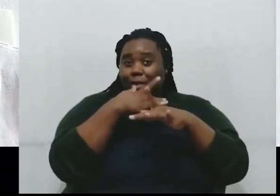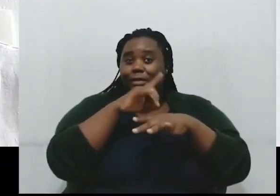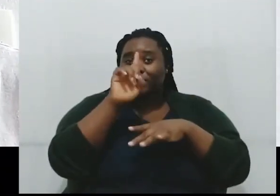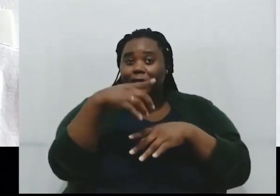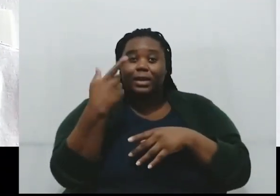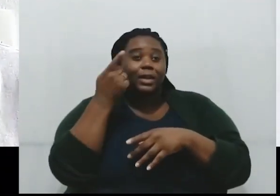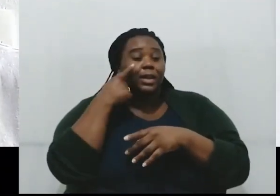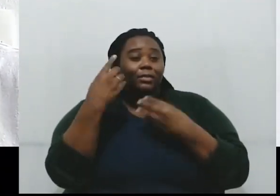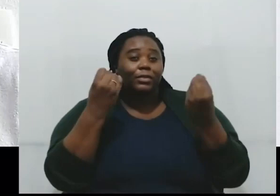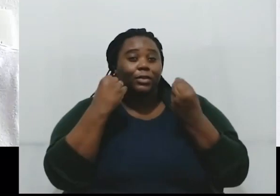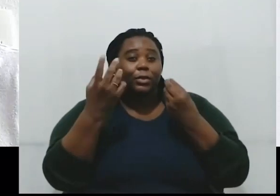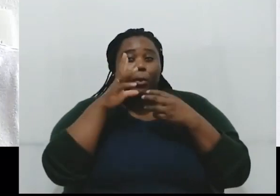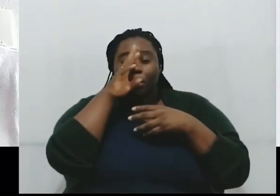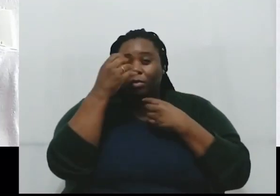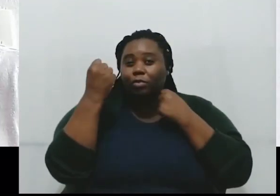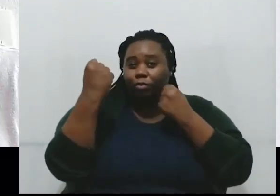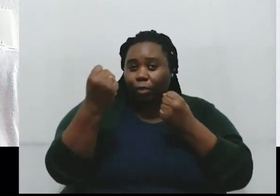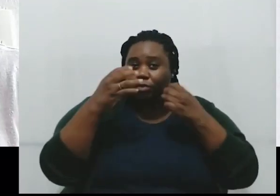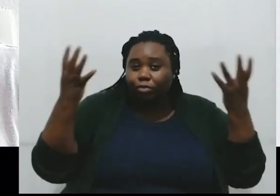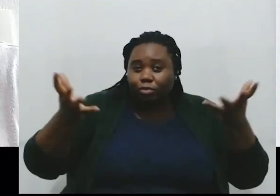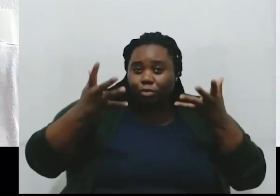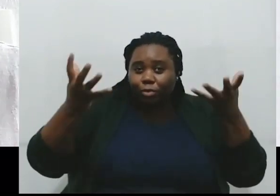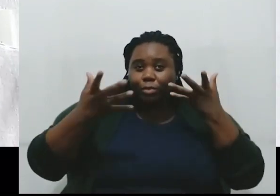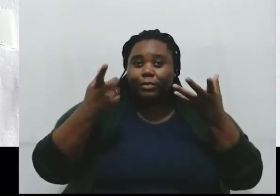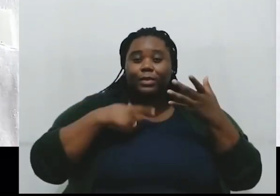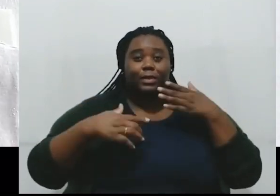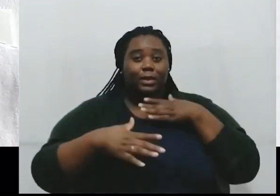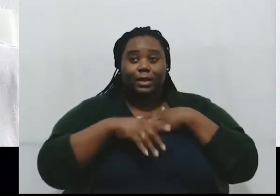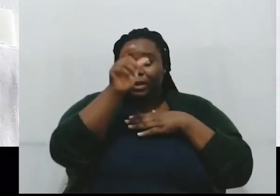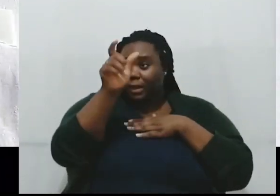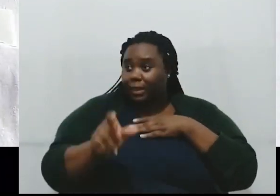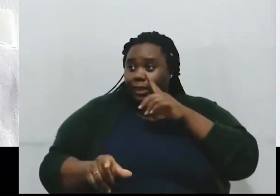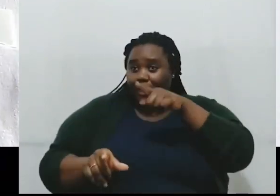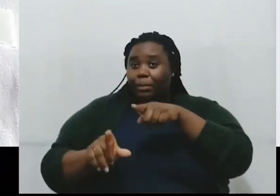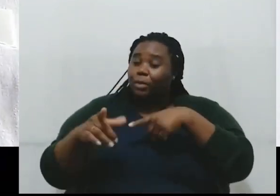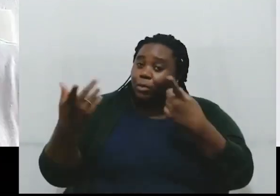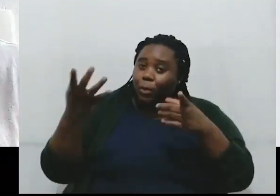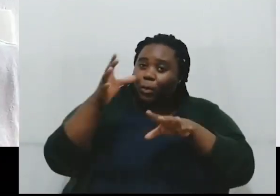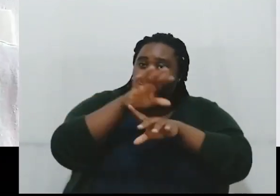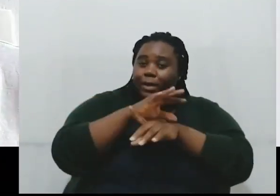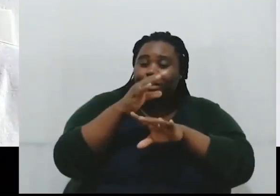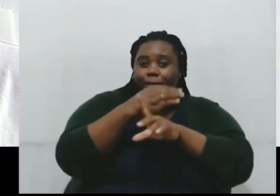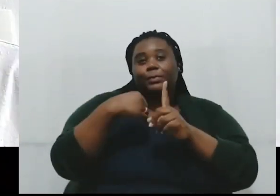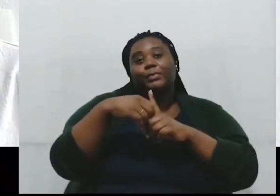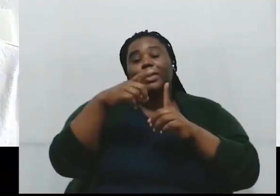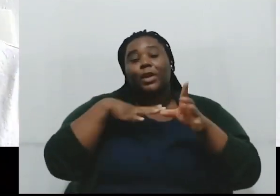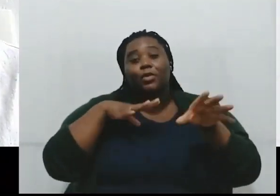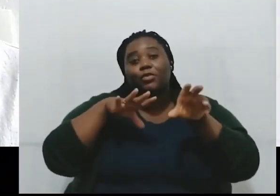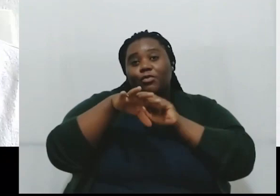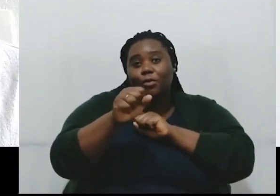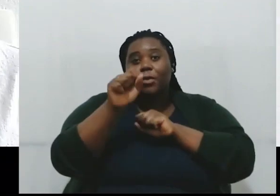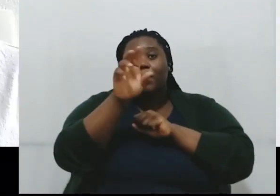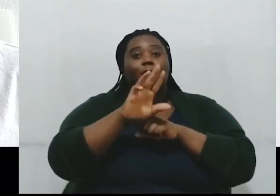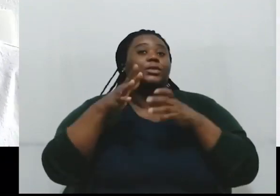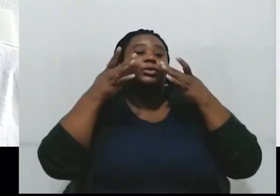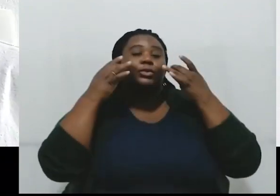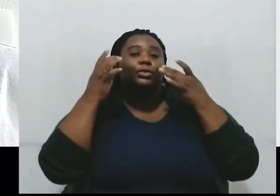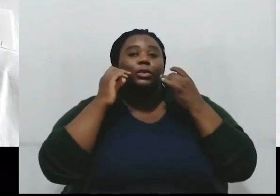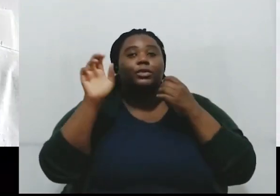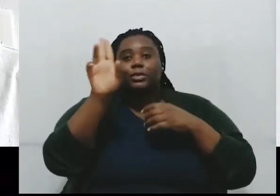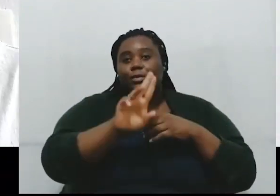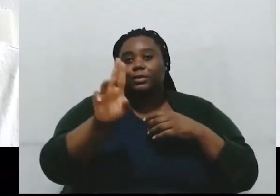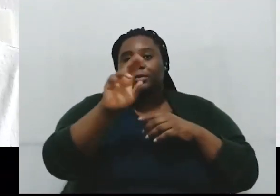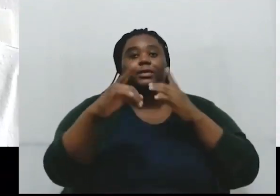forma potente de engajamento desses sujeitos com a cidade. Sou formado no Teatro Universitário da